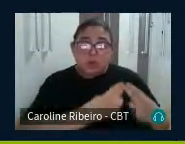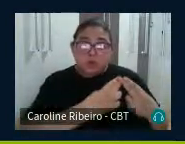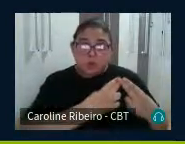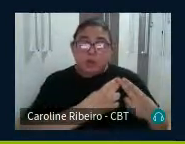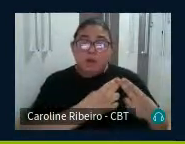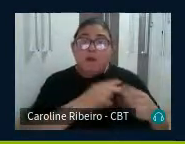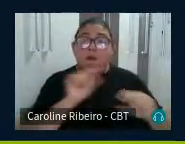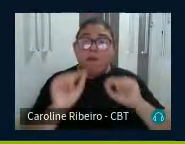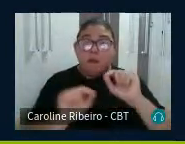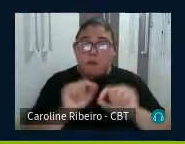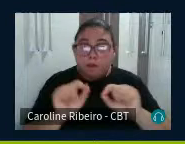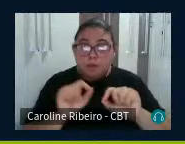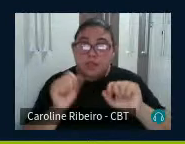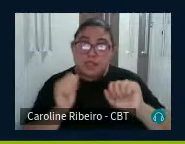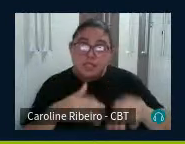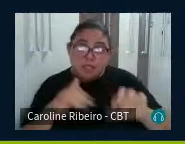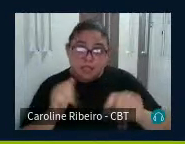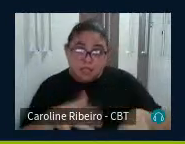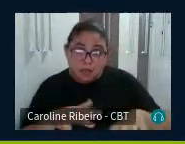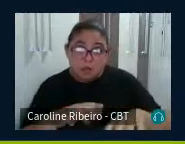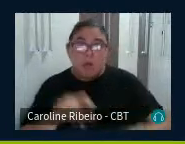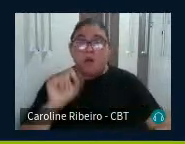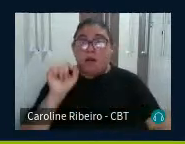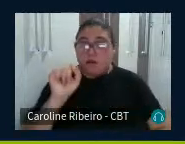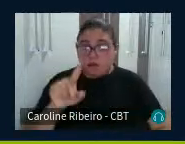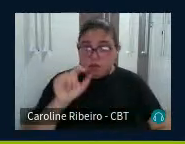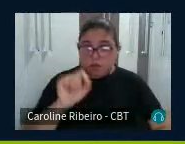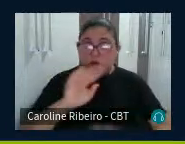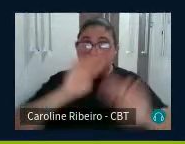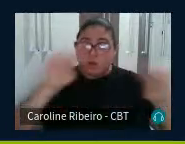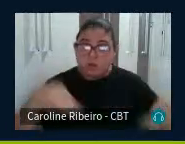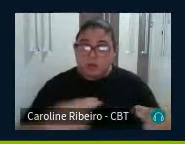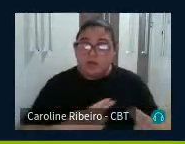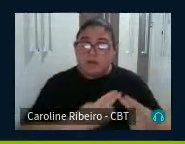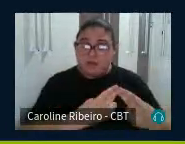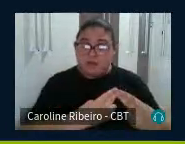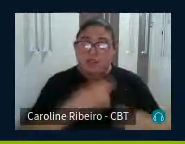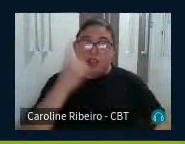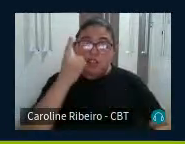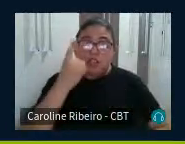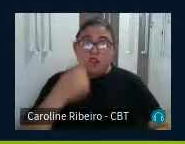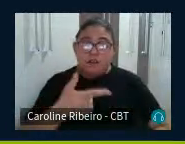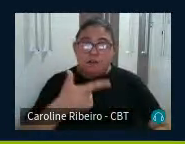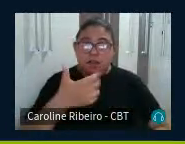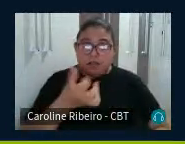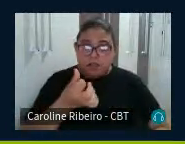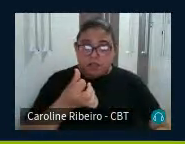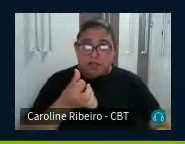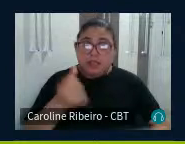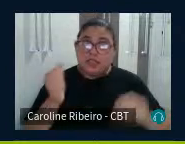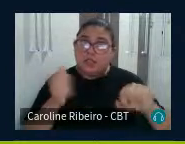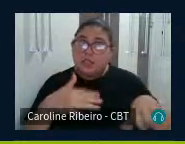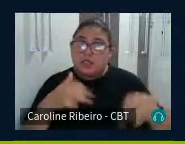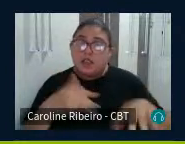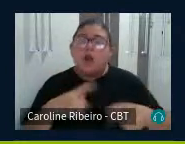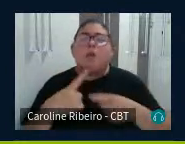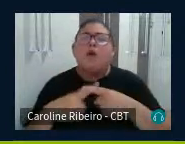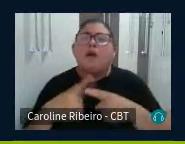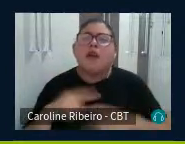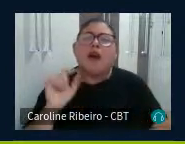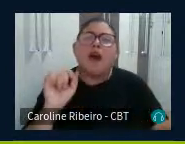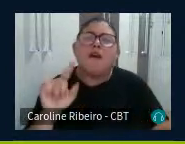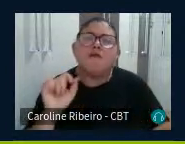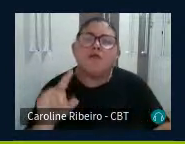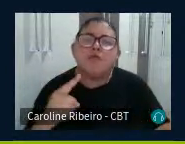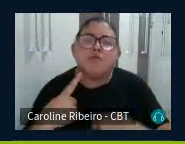como Setembro Azul, né? Dia 26 de setembro. E aí, por que azul, né? Por que essa